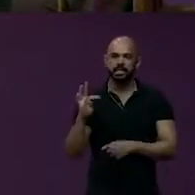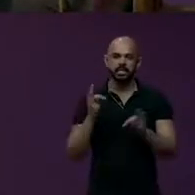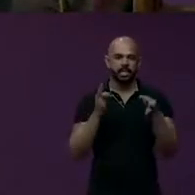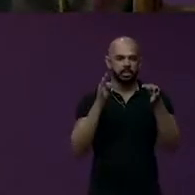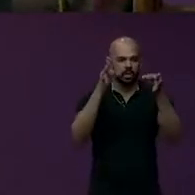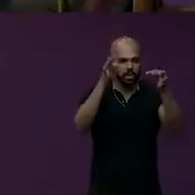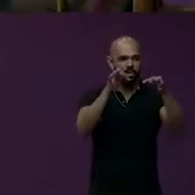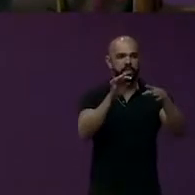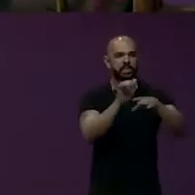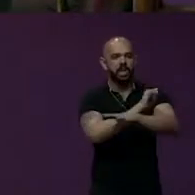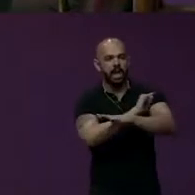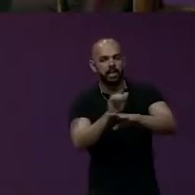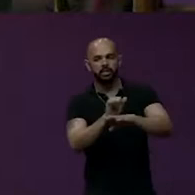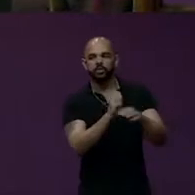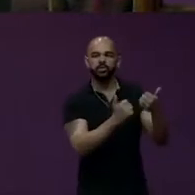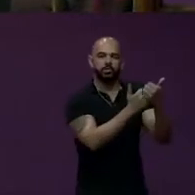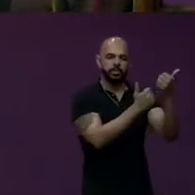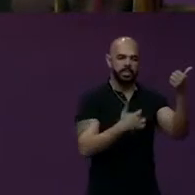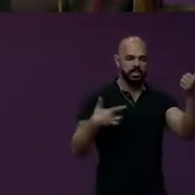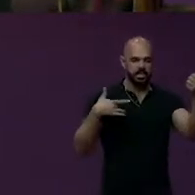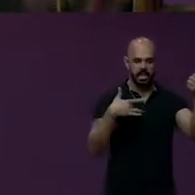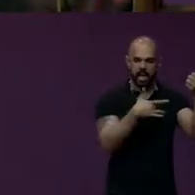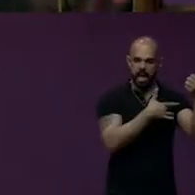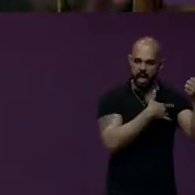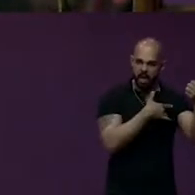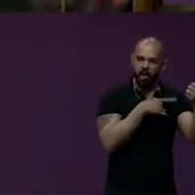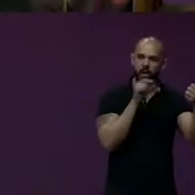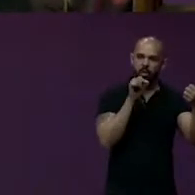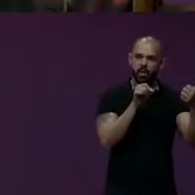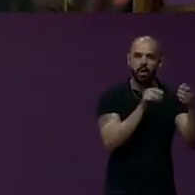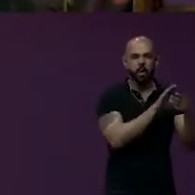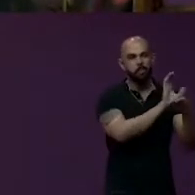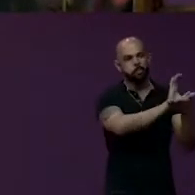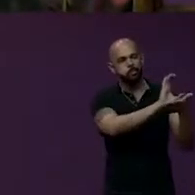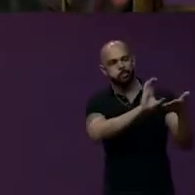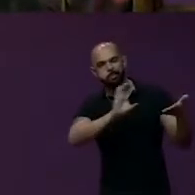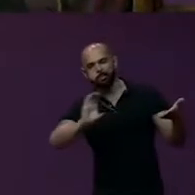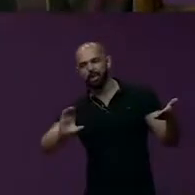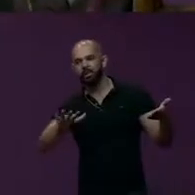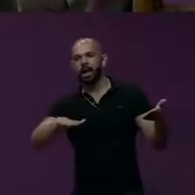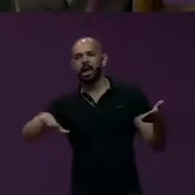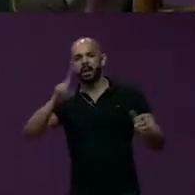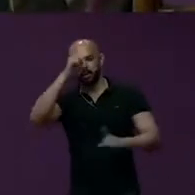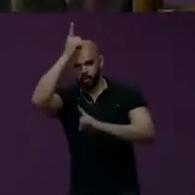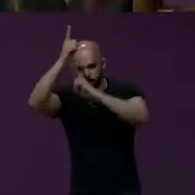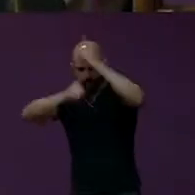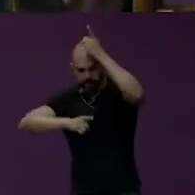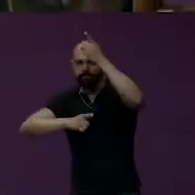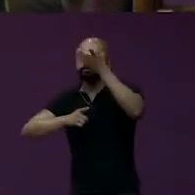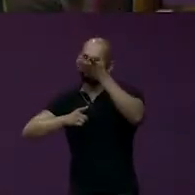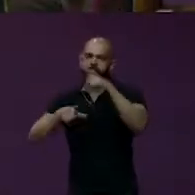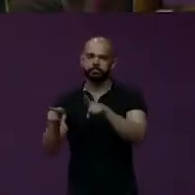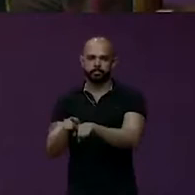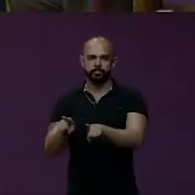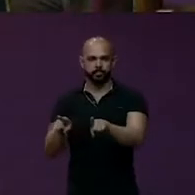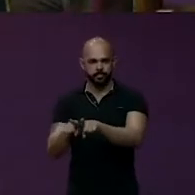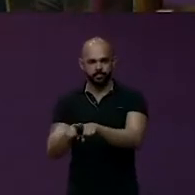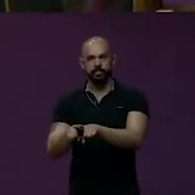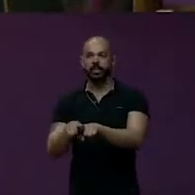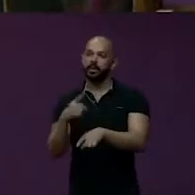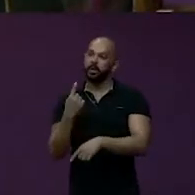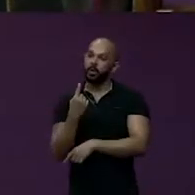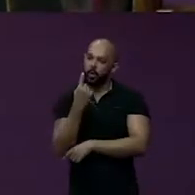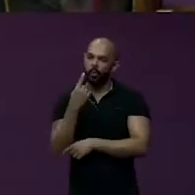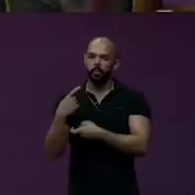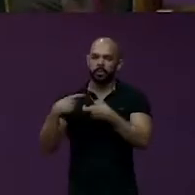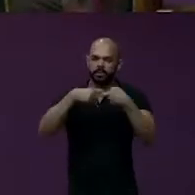Insumos Estratégicos do Ministério da Saúde um aporte específico de recursos para o campo da inovação. Né, isso também foi uma